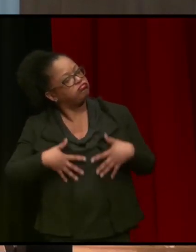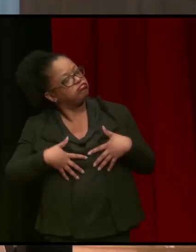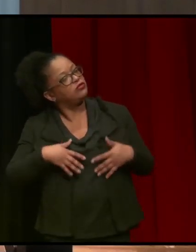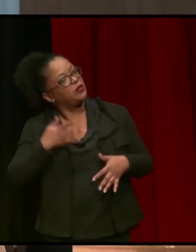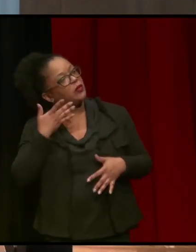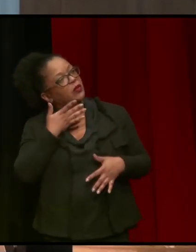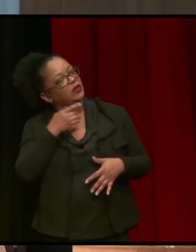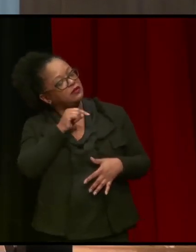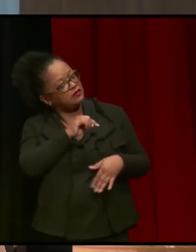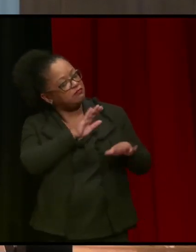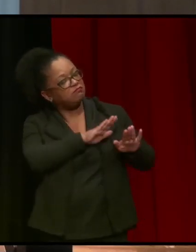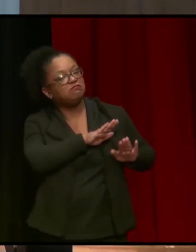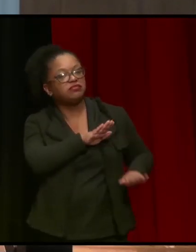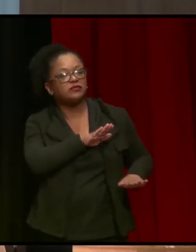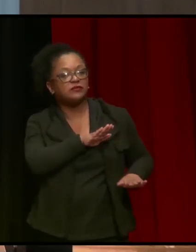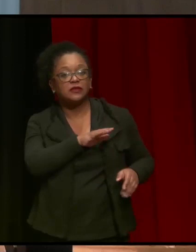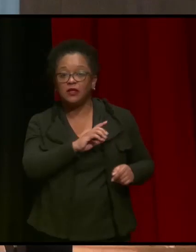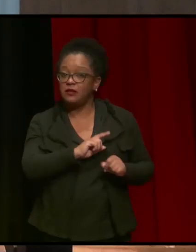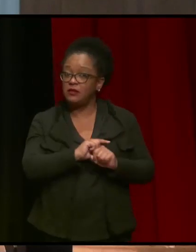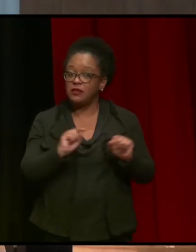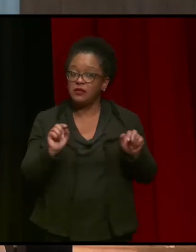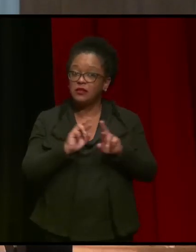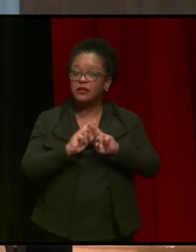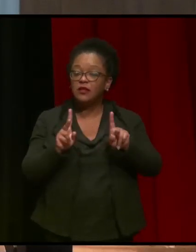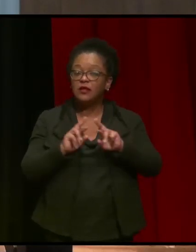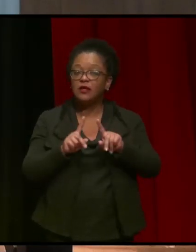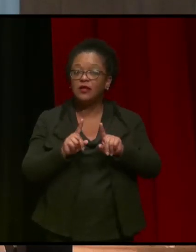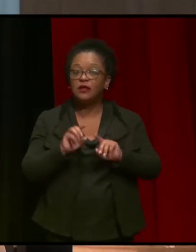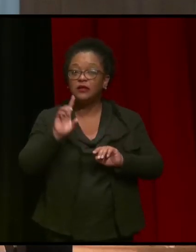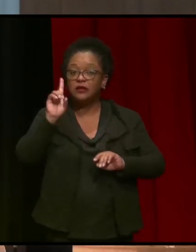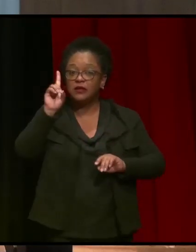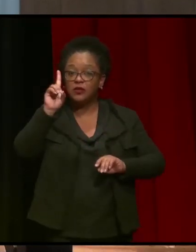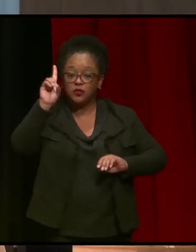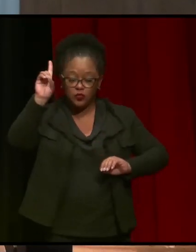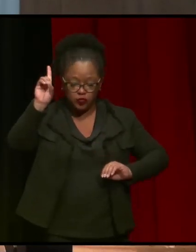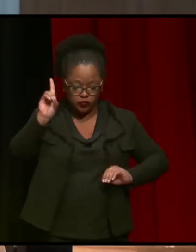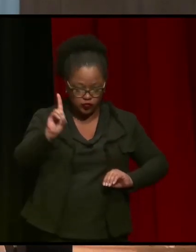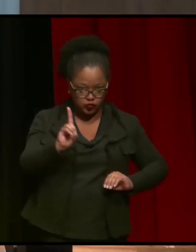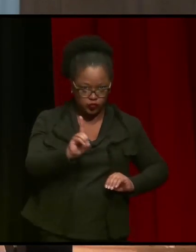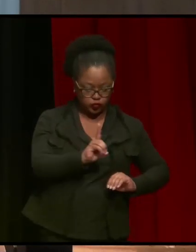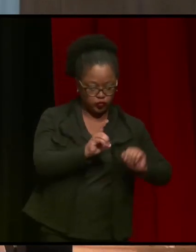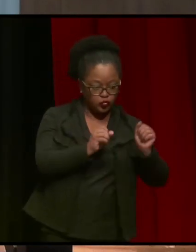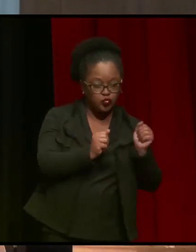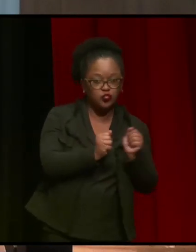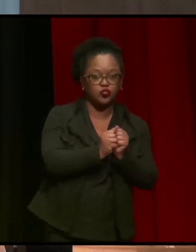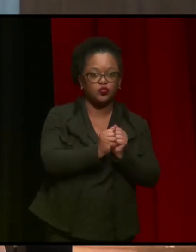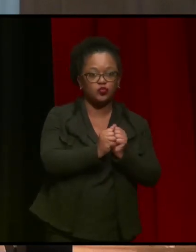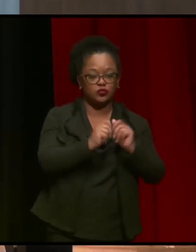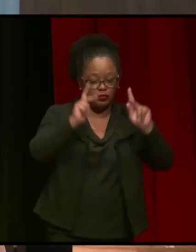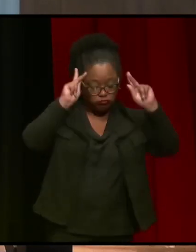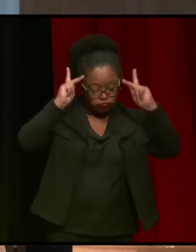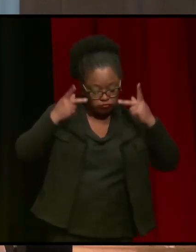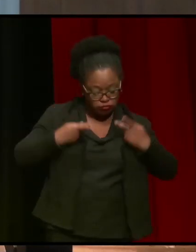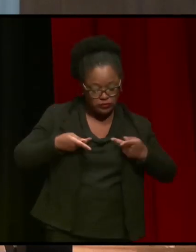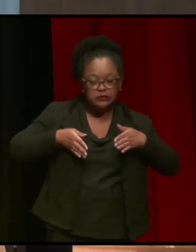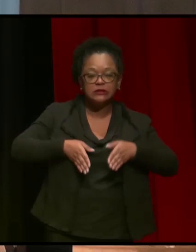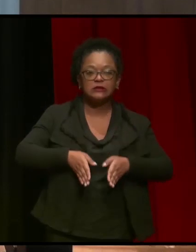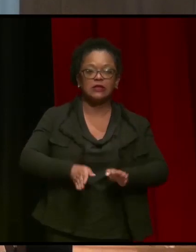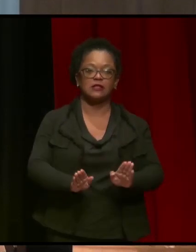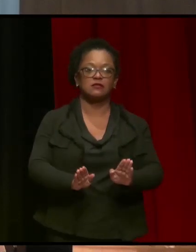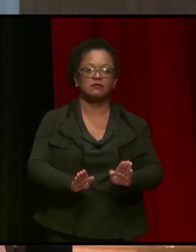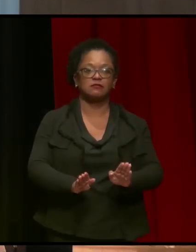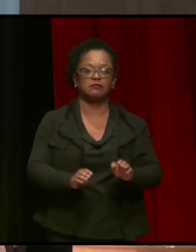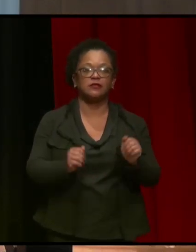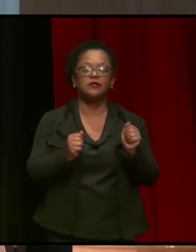em cima. Não, Deus não fez isso, Deus se encarnou, Ele virou como um de nós. Então, Deus veio ao mundo falar, o verbo se